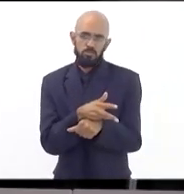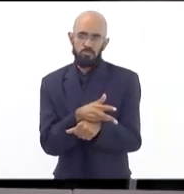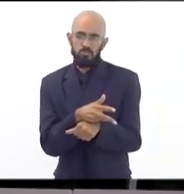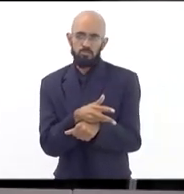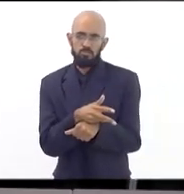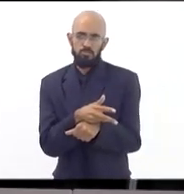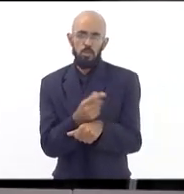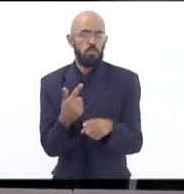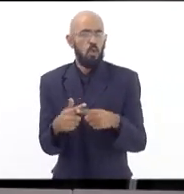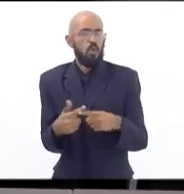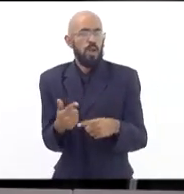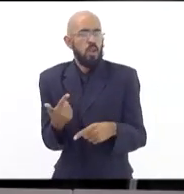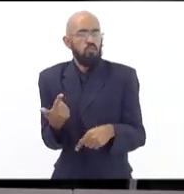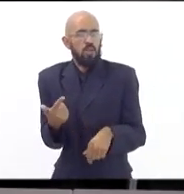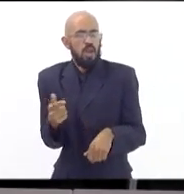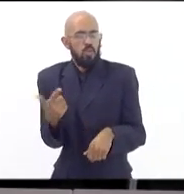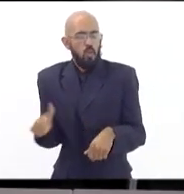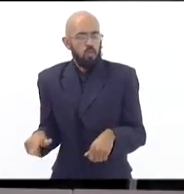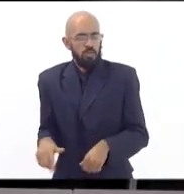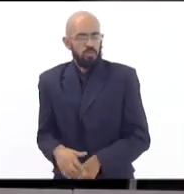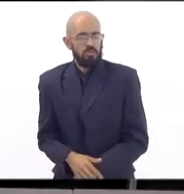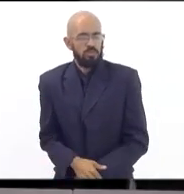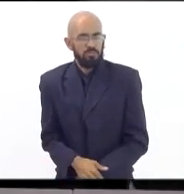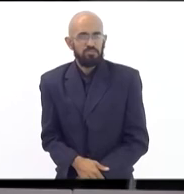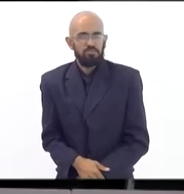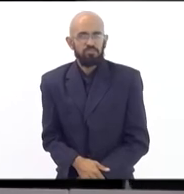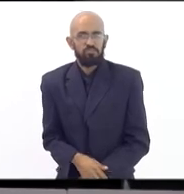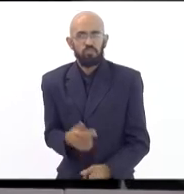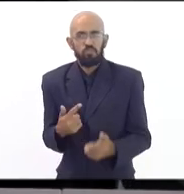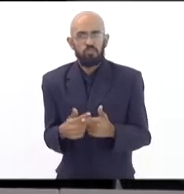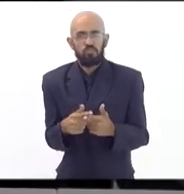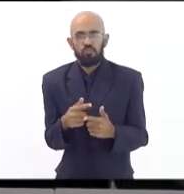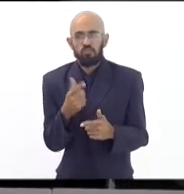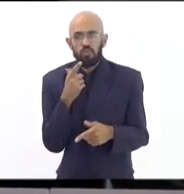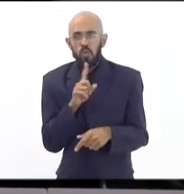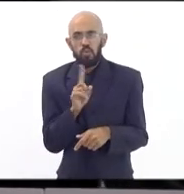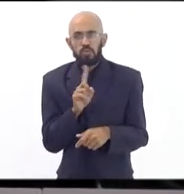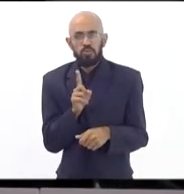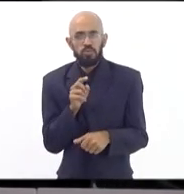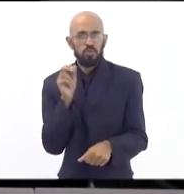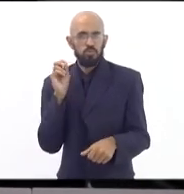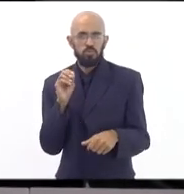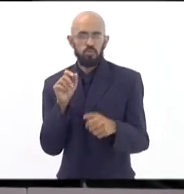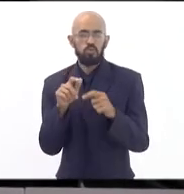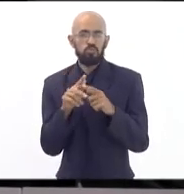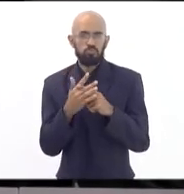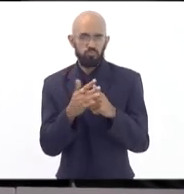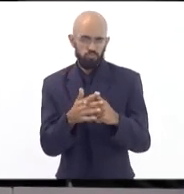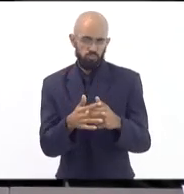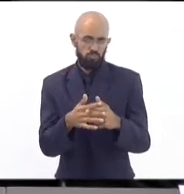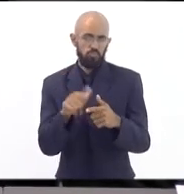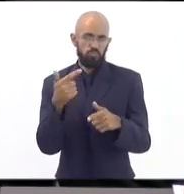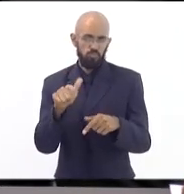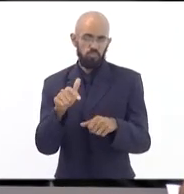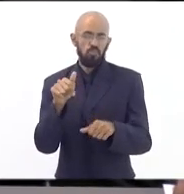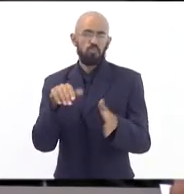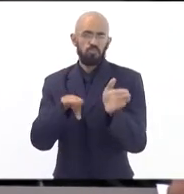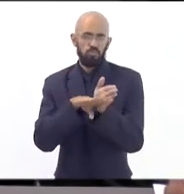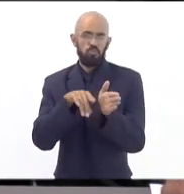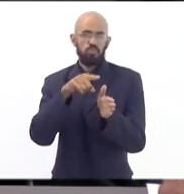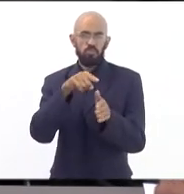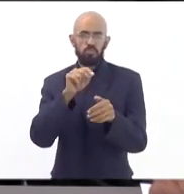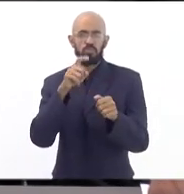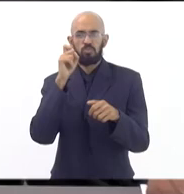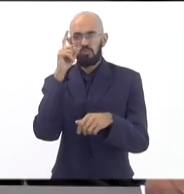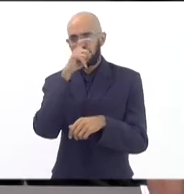porque não temos em outras E por que não conseguimos instalar em todas as estações por dificuldades